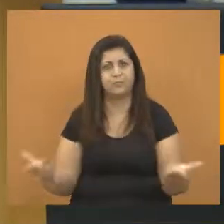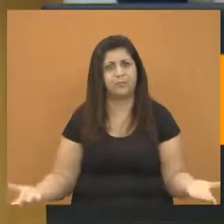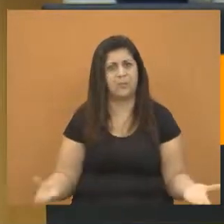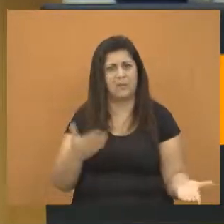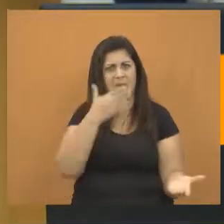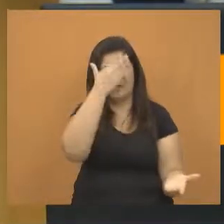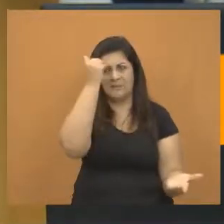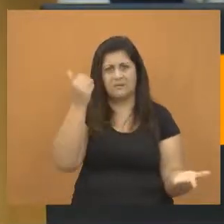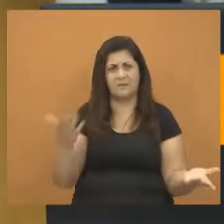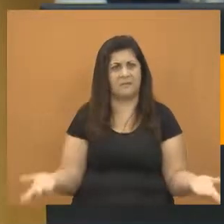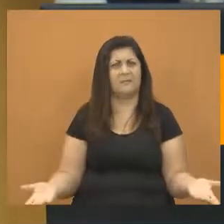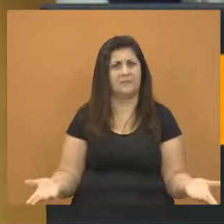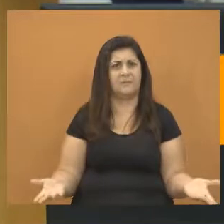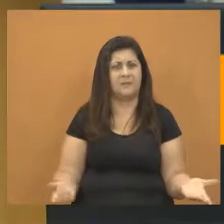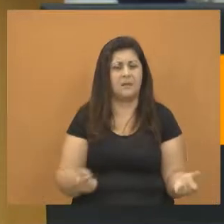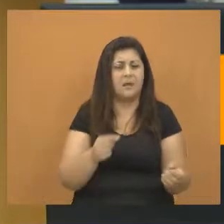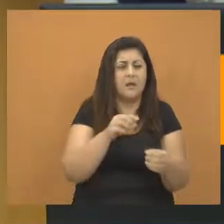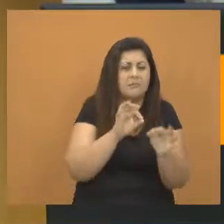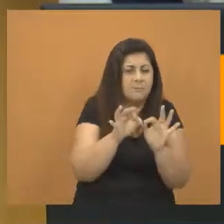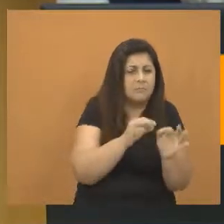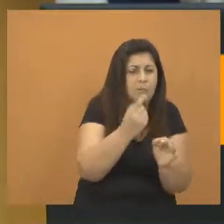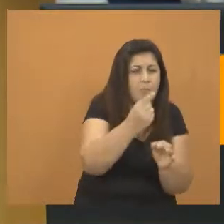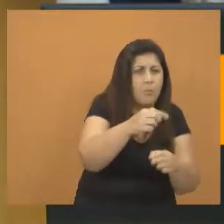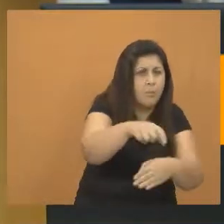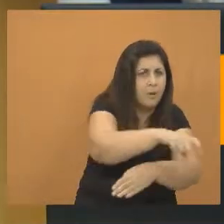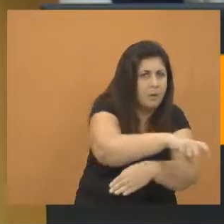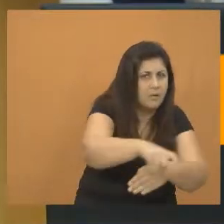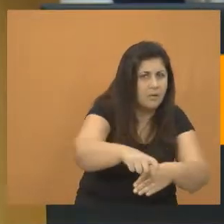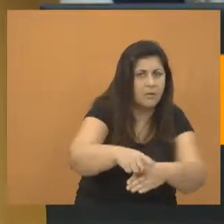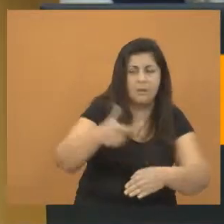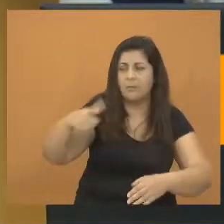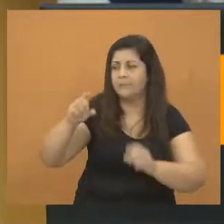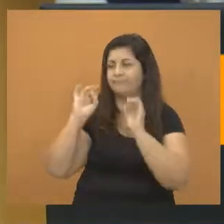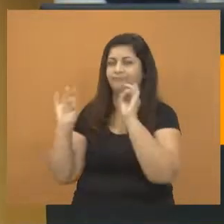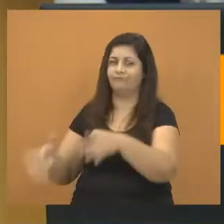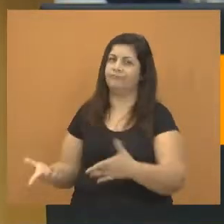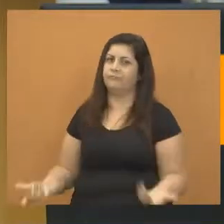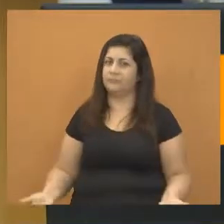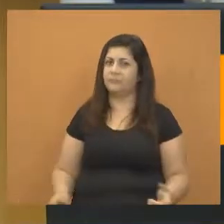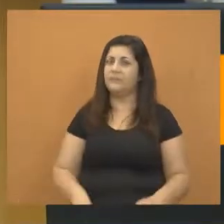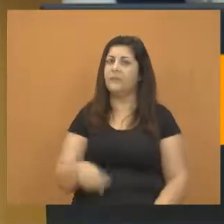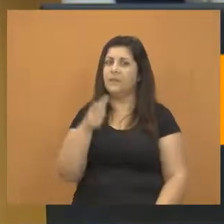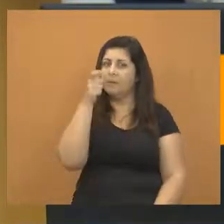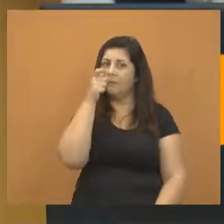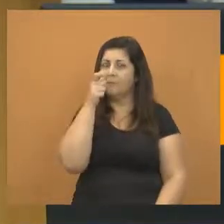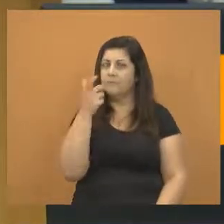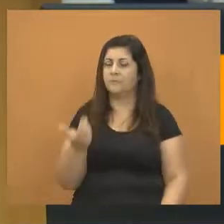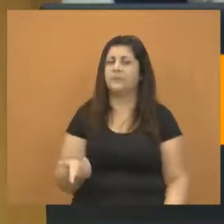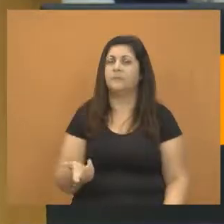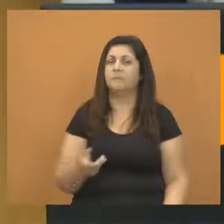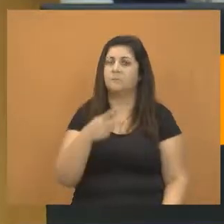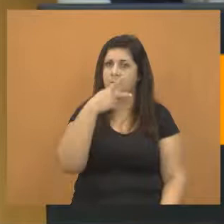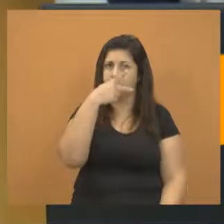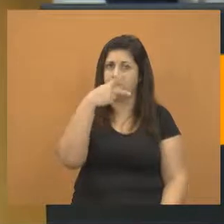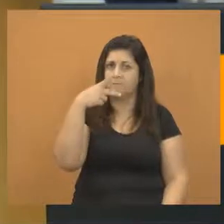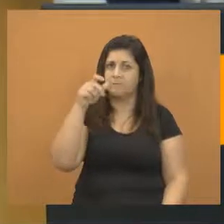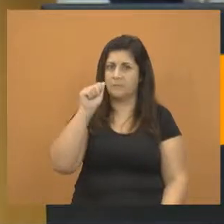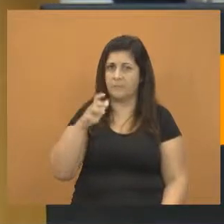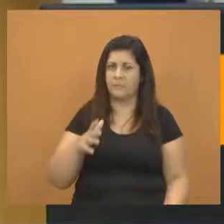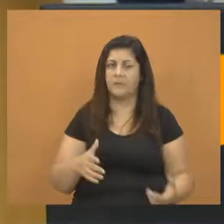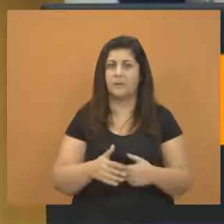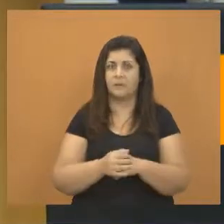de atendimento. Arrumava outra rua de outro bairro e deixava. Então, eu estou vendo a seriedade no PPA,